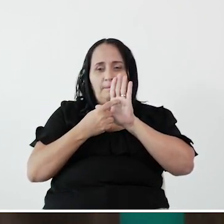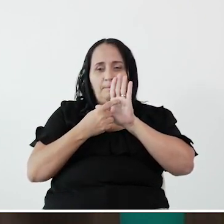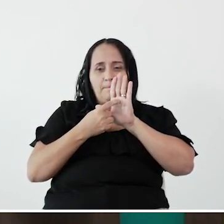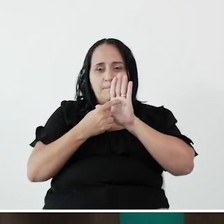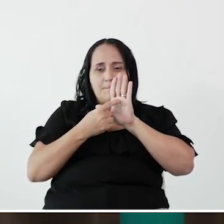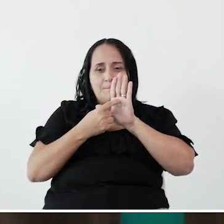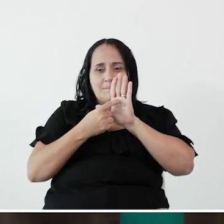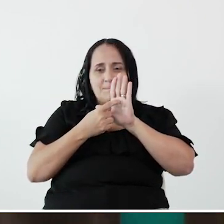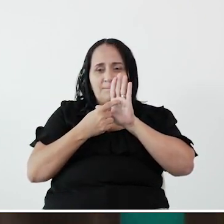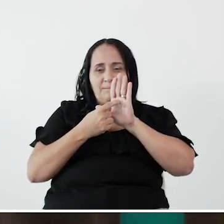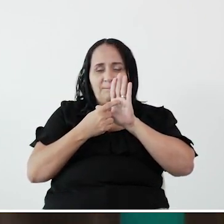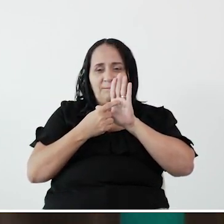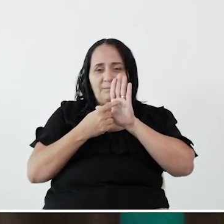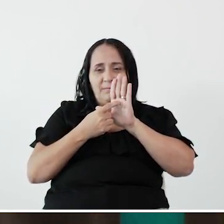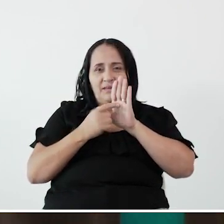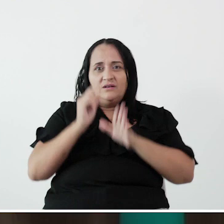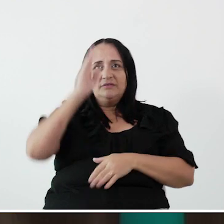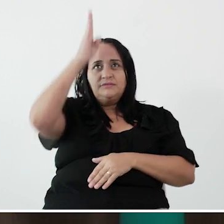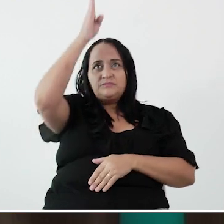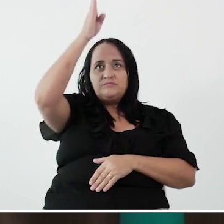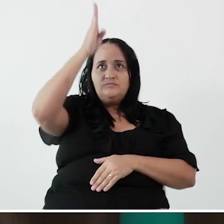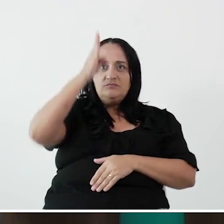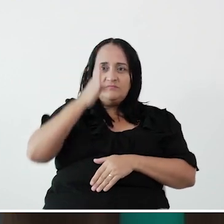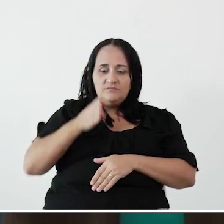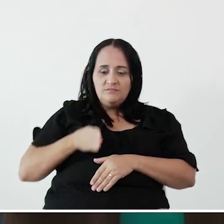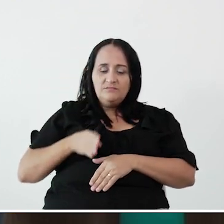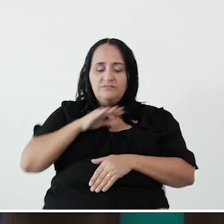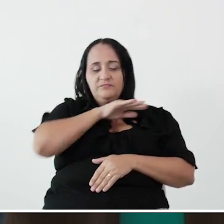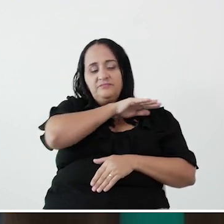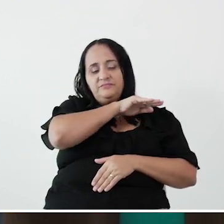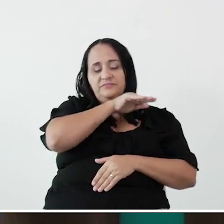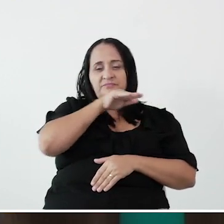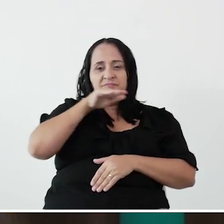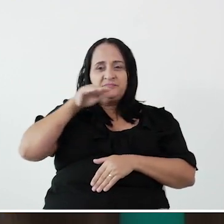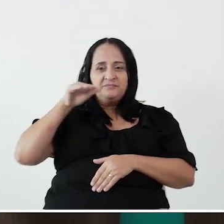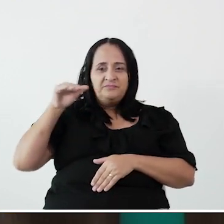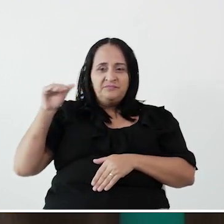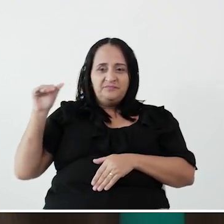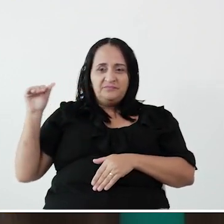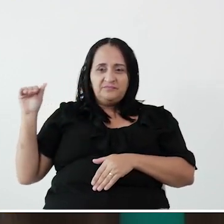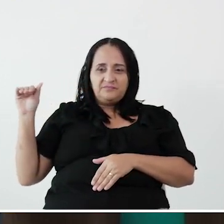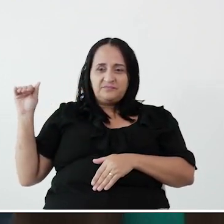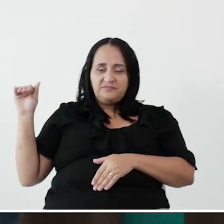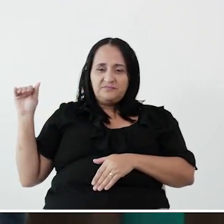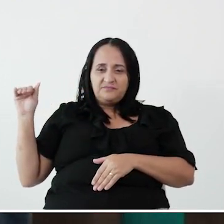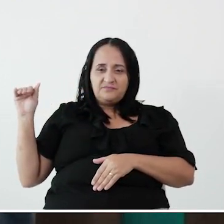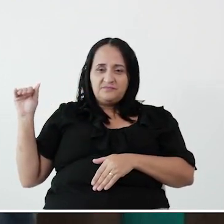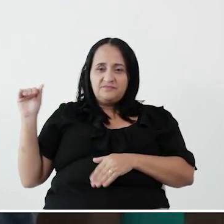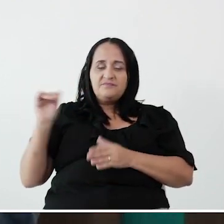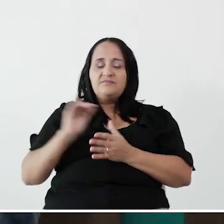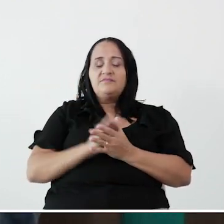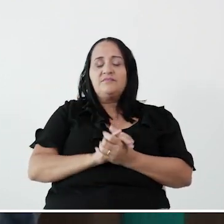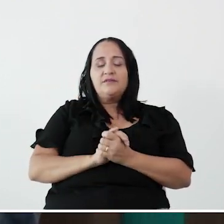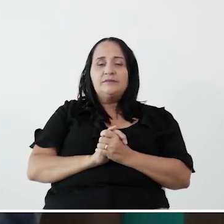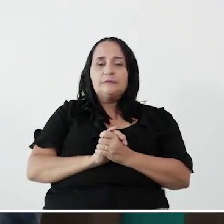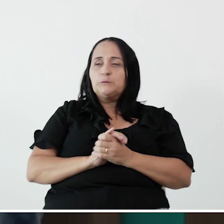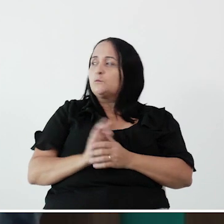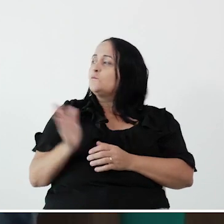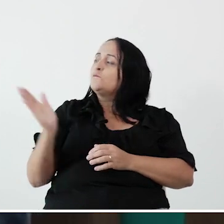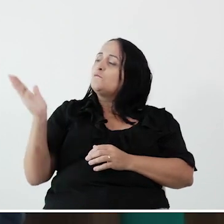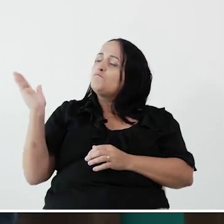ponto no eixo de coordenadas cartesianas. O que é o eixo de coordenadas